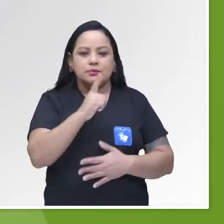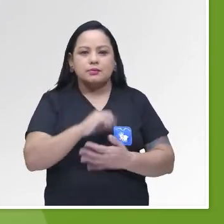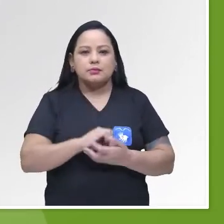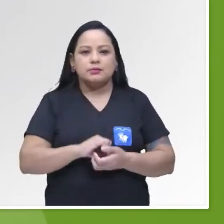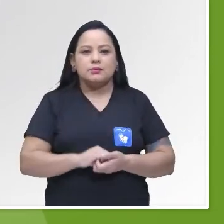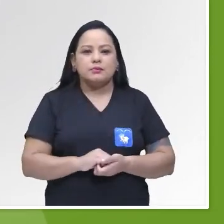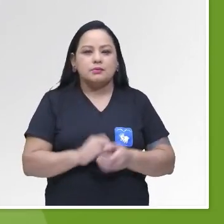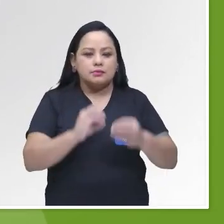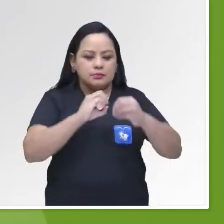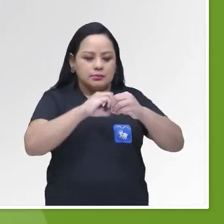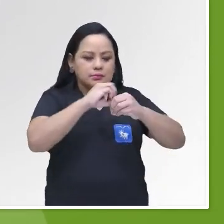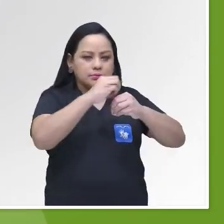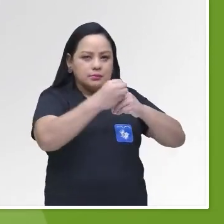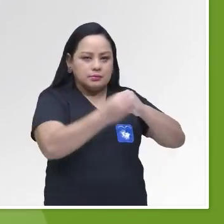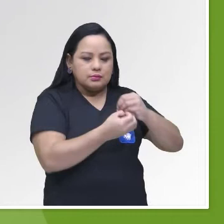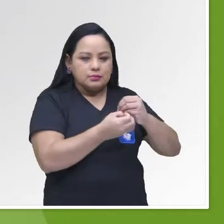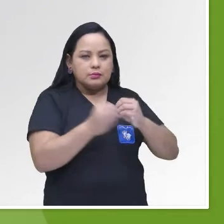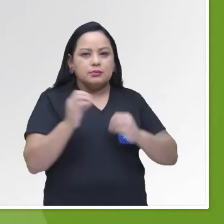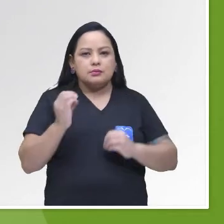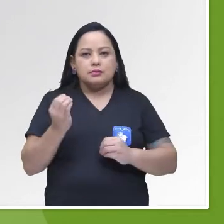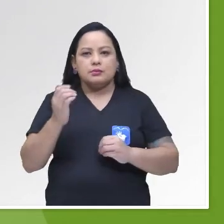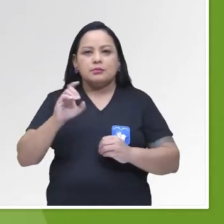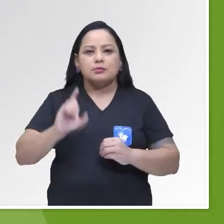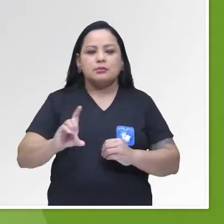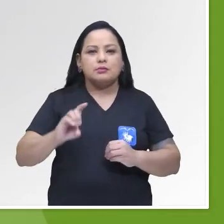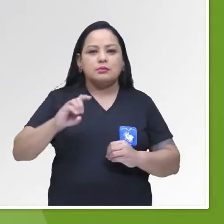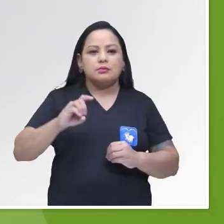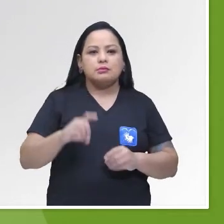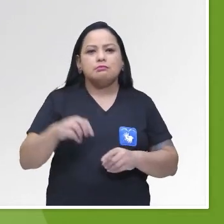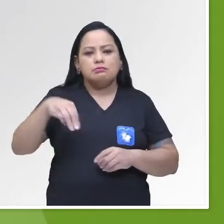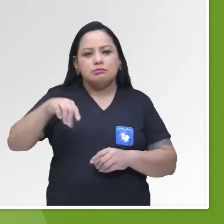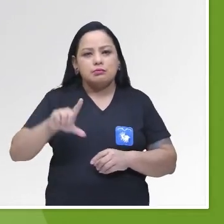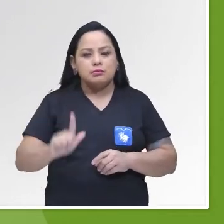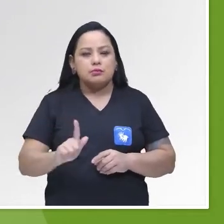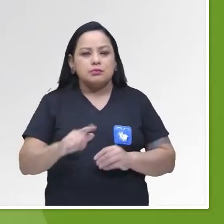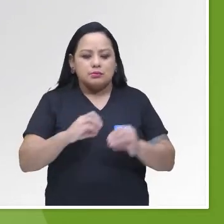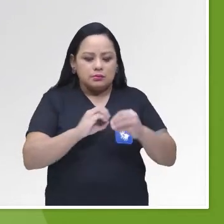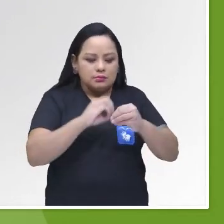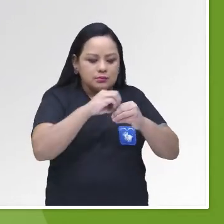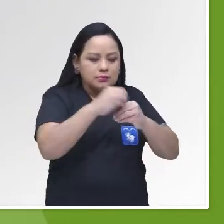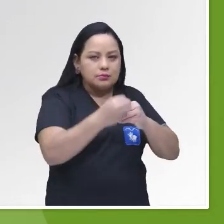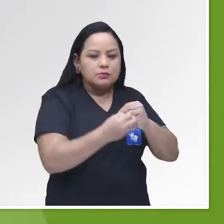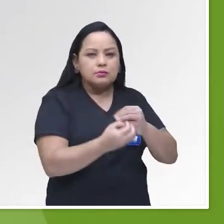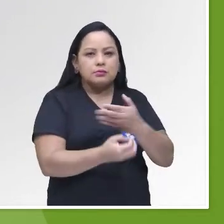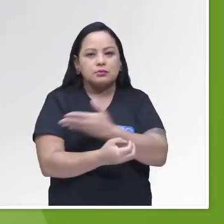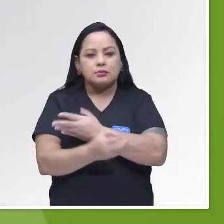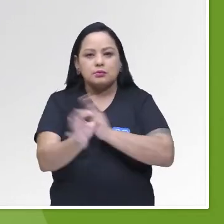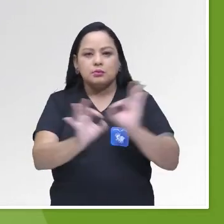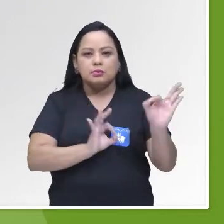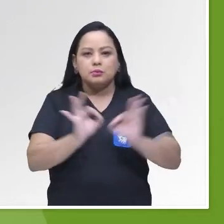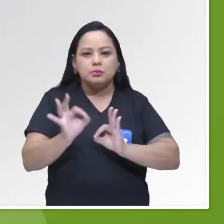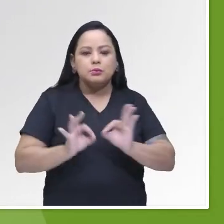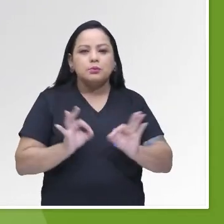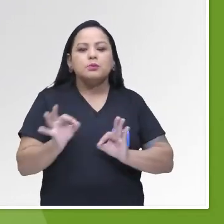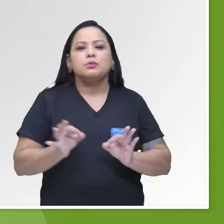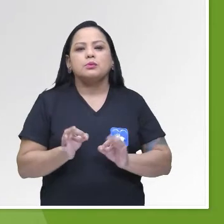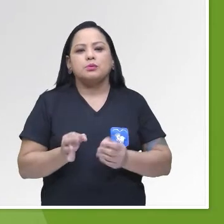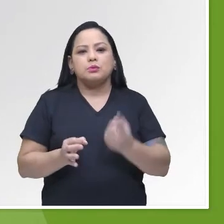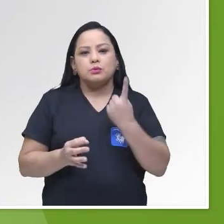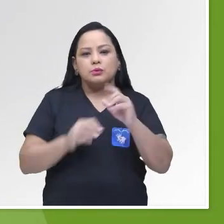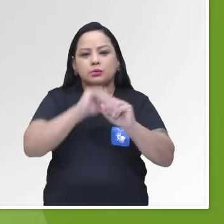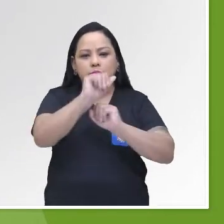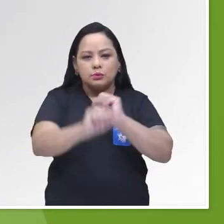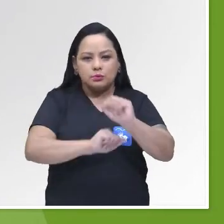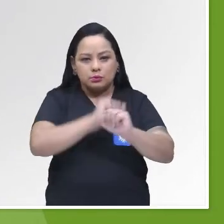a molécula cloreto de magnésio e que essa molécula ela é formada por um